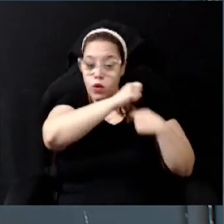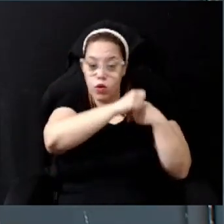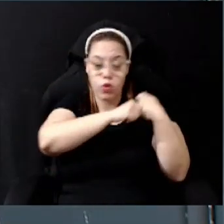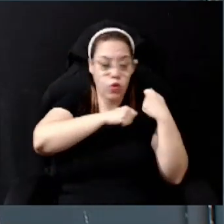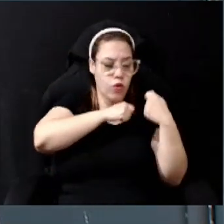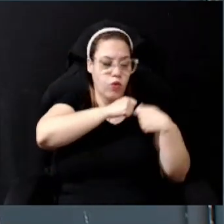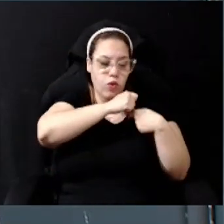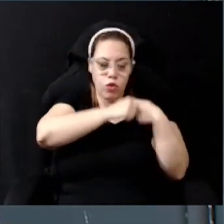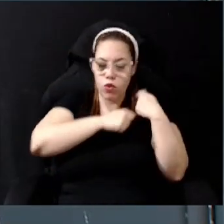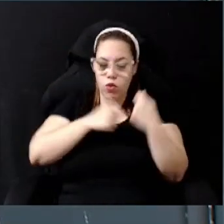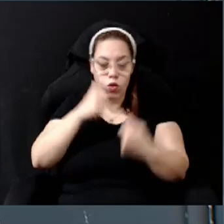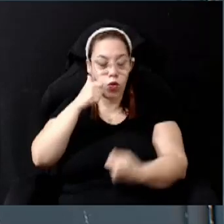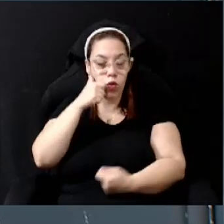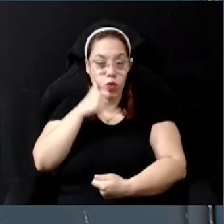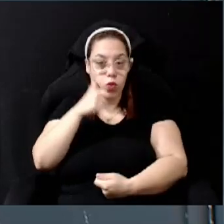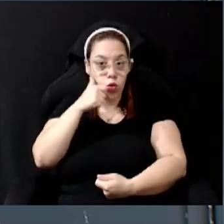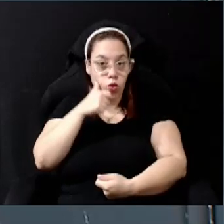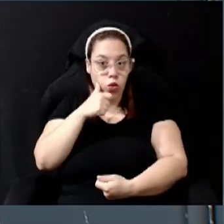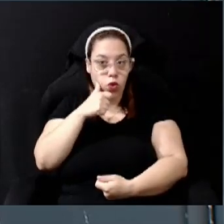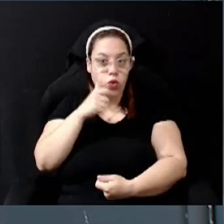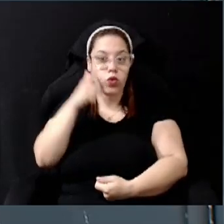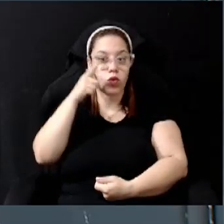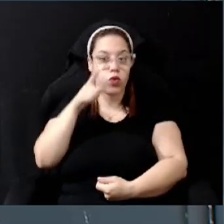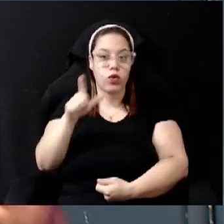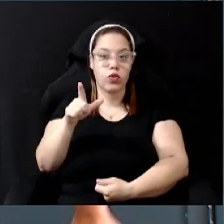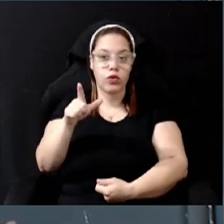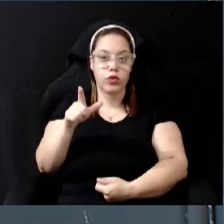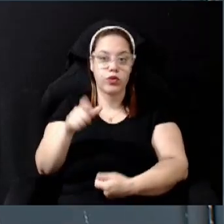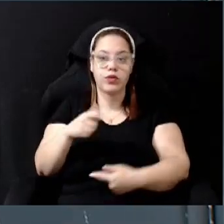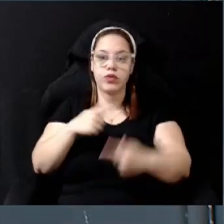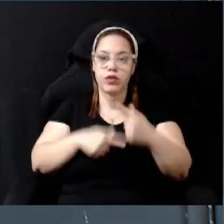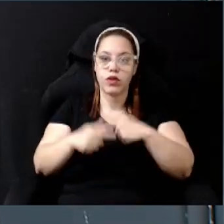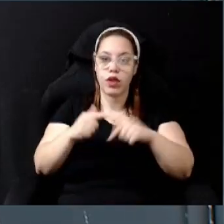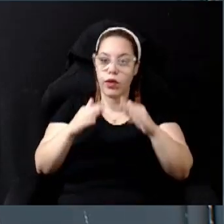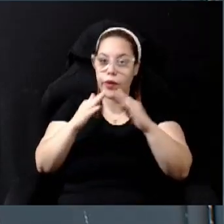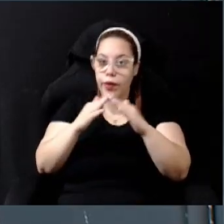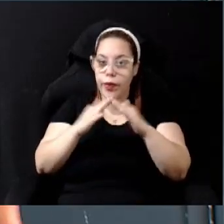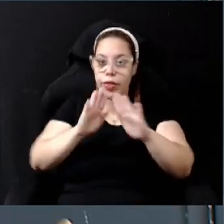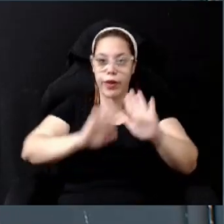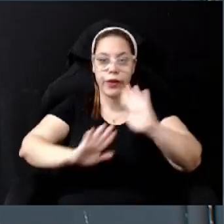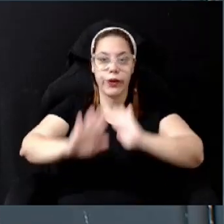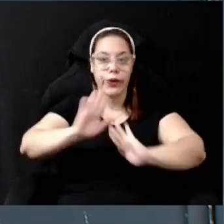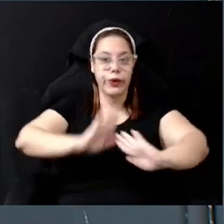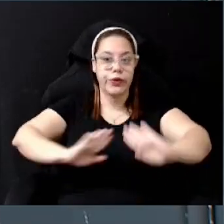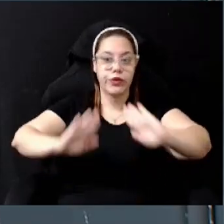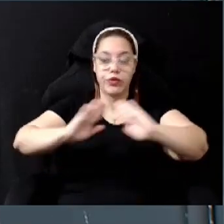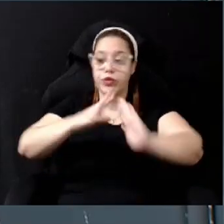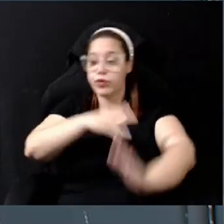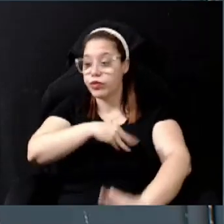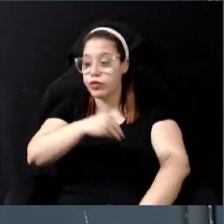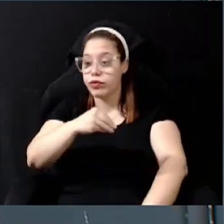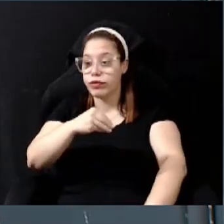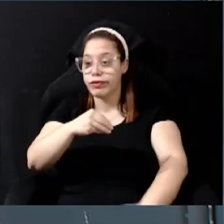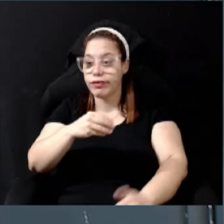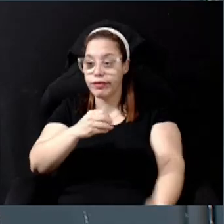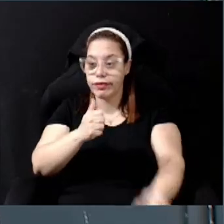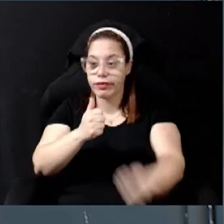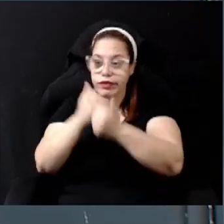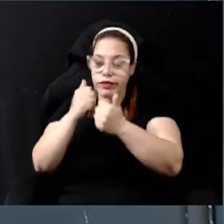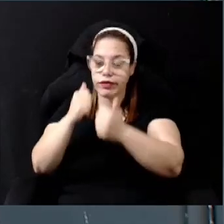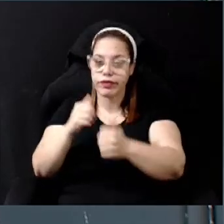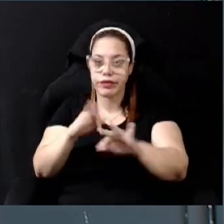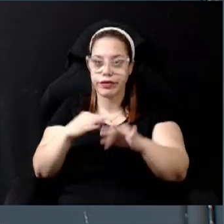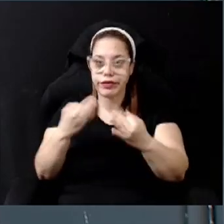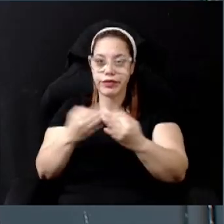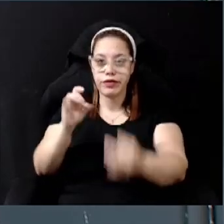na maioria, que conseguem gerir a casa, cuidar da casa e os filhos, sustentar a família com a profissão de transista.